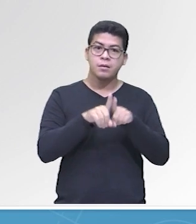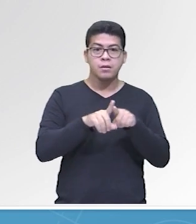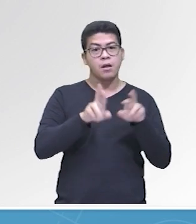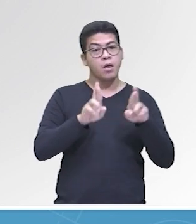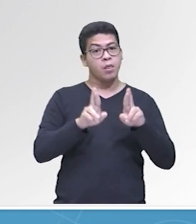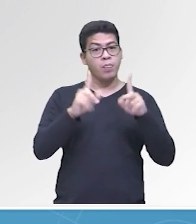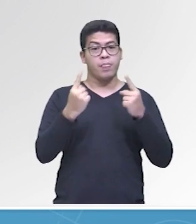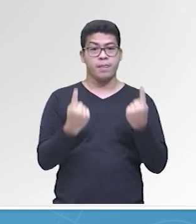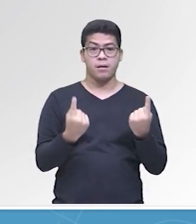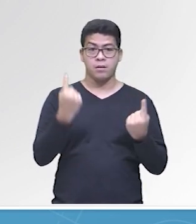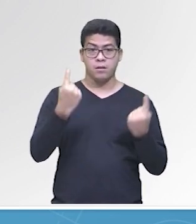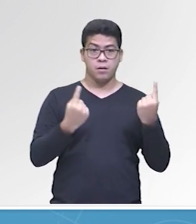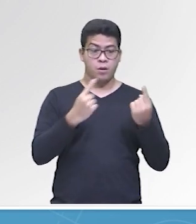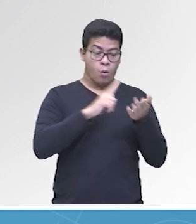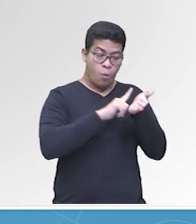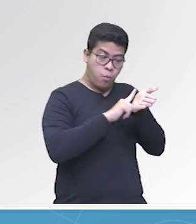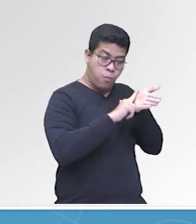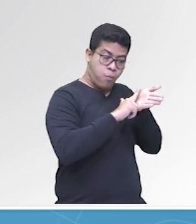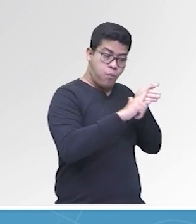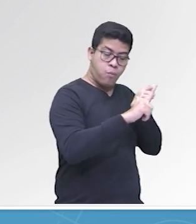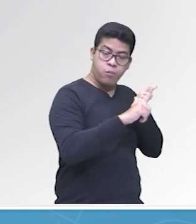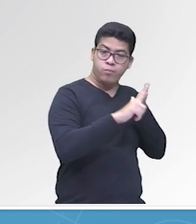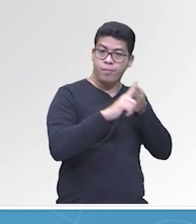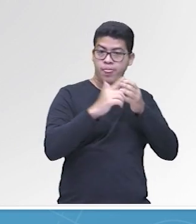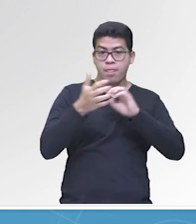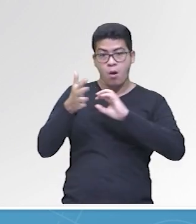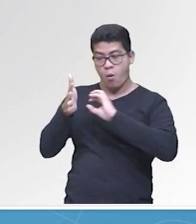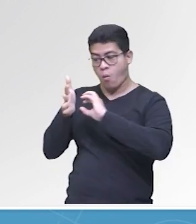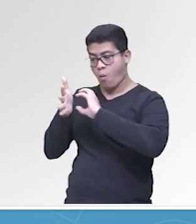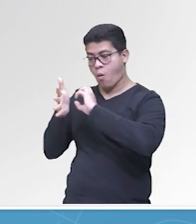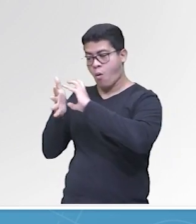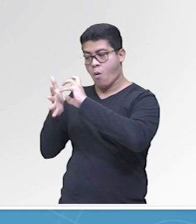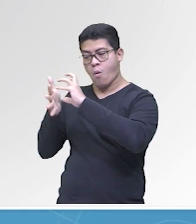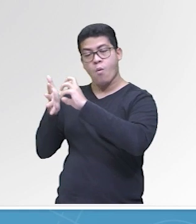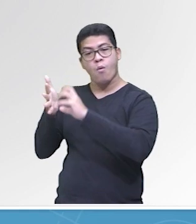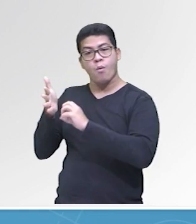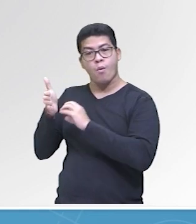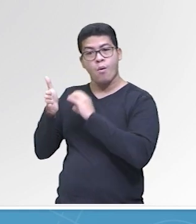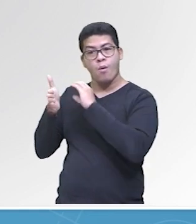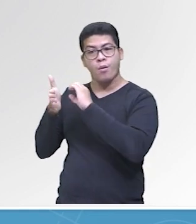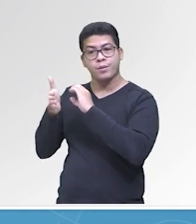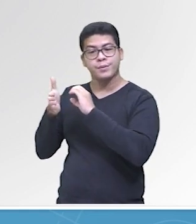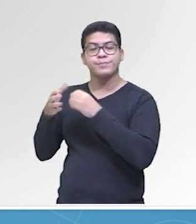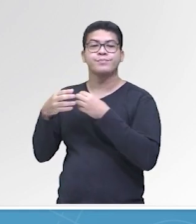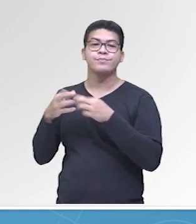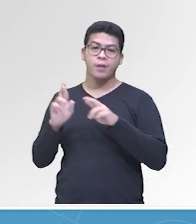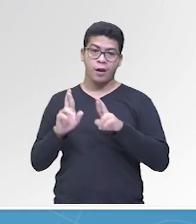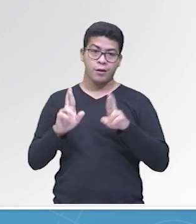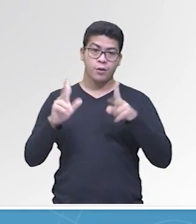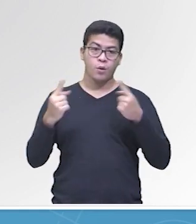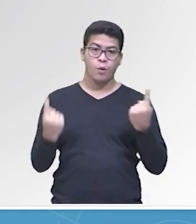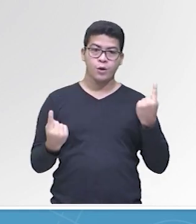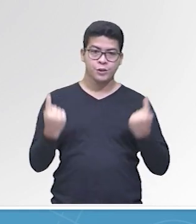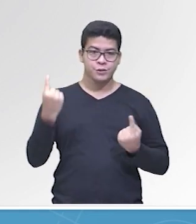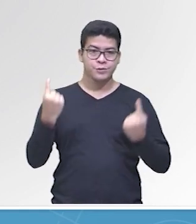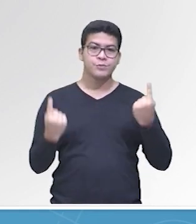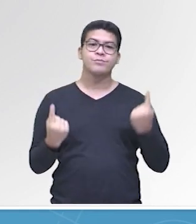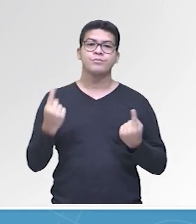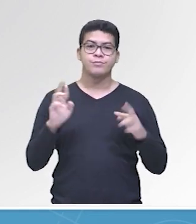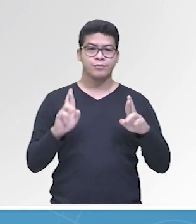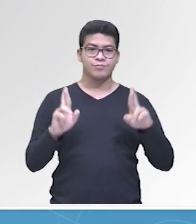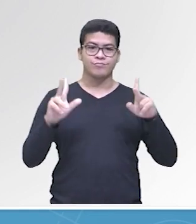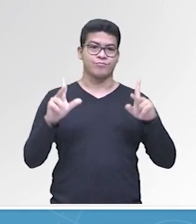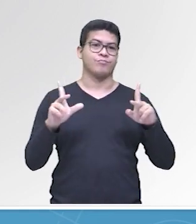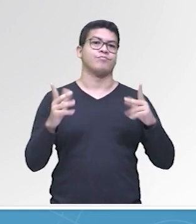diferenciado em liso ou rugoso. O que diferencia? Exatamente o que nós já falamos,